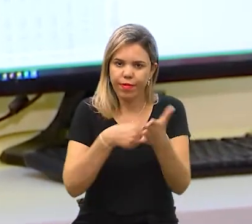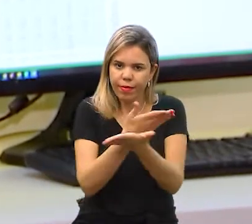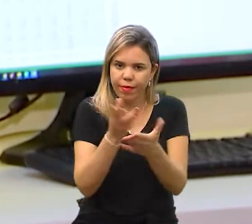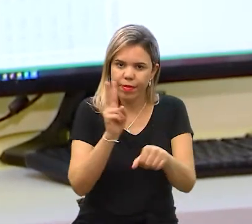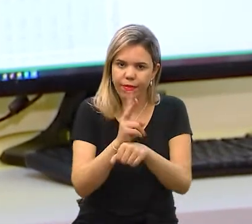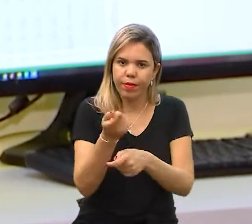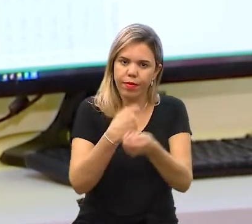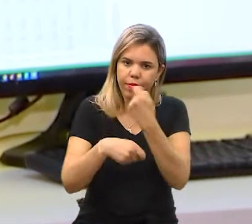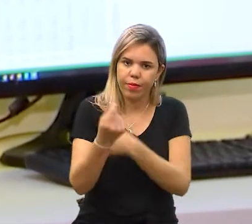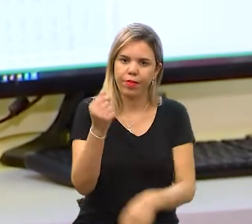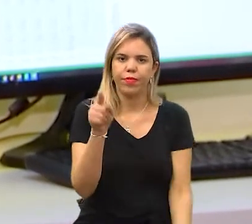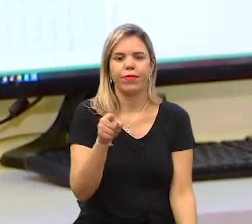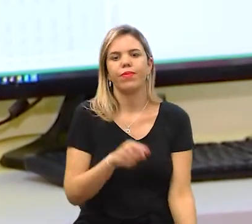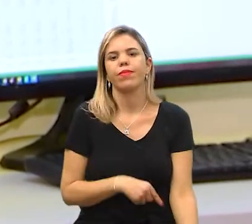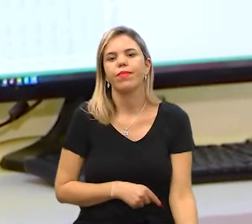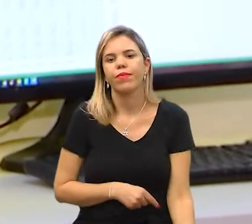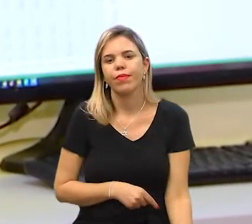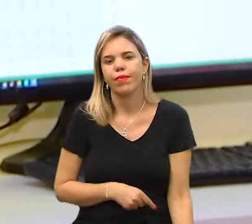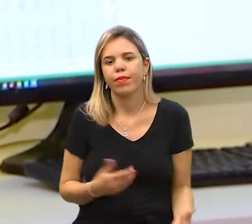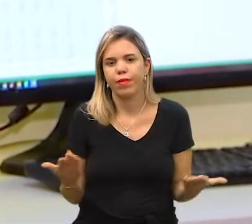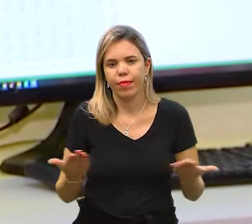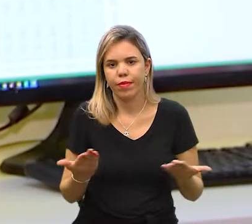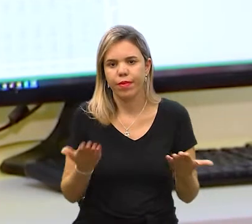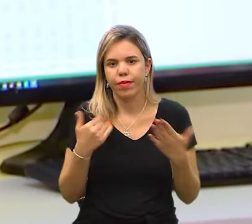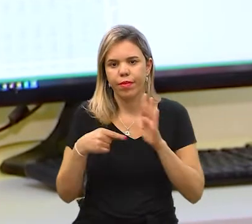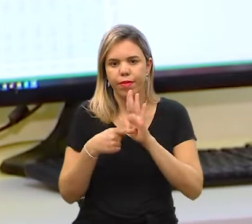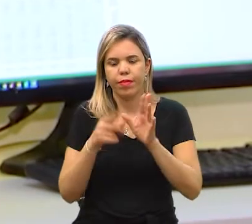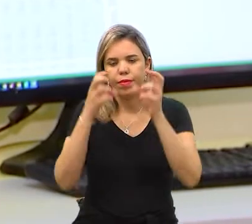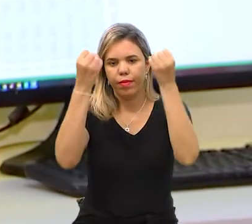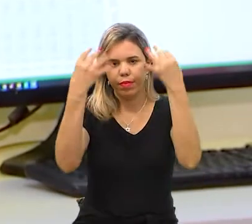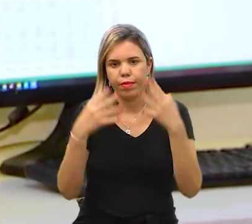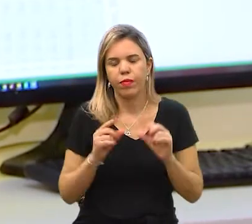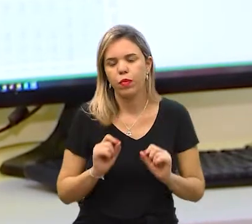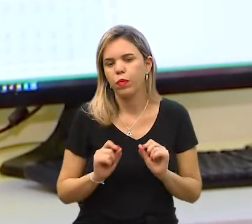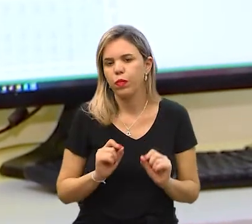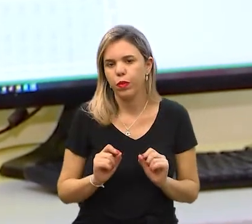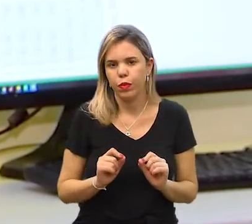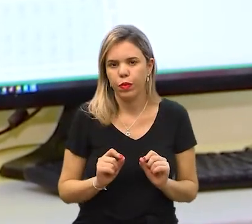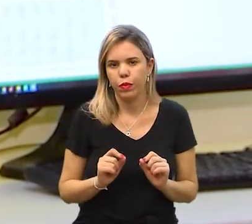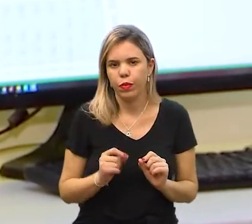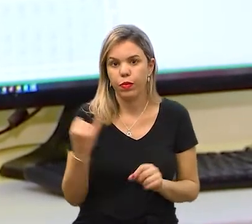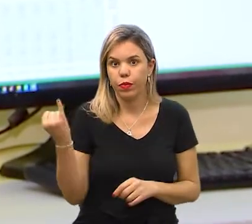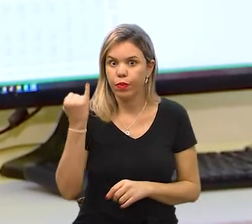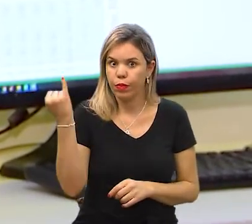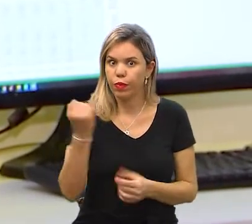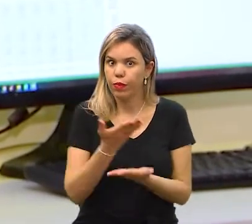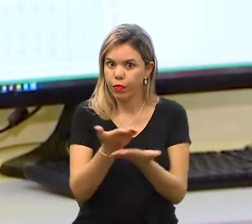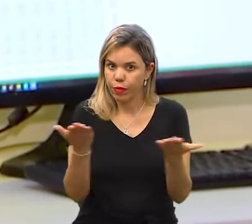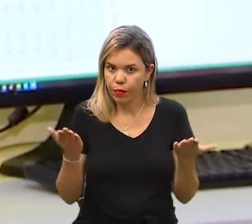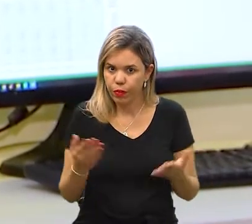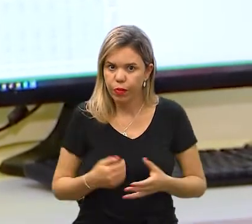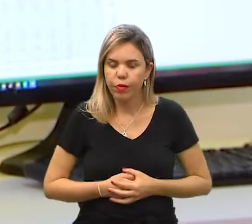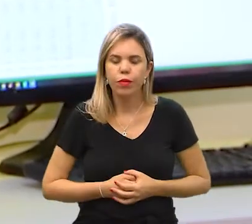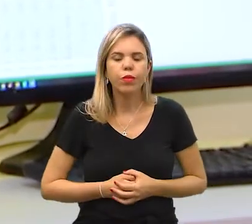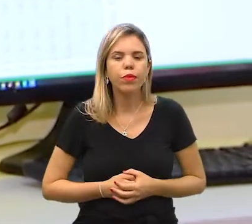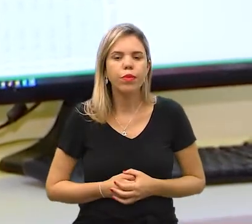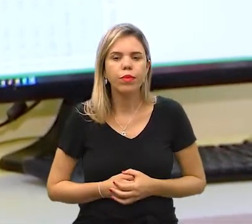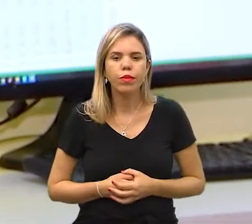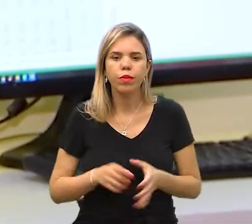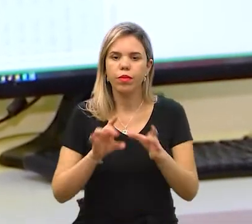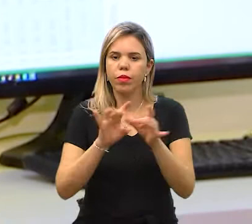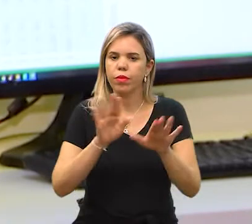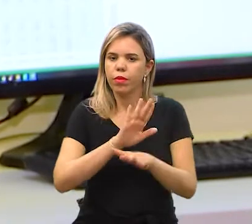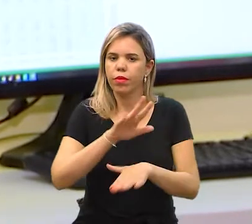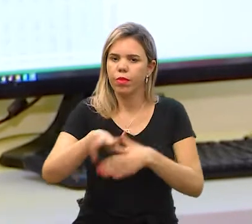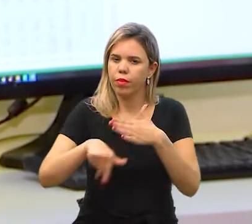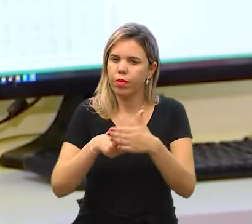você cuidar bem do seu dinheiro. Dessa vez, nós vamos tratar de um assunto bastante importante para você ficar livre